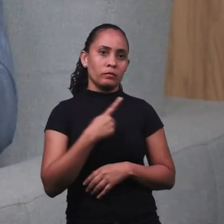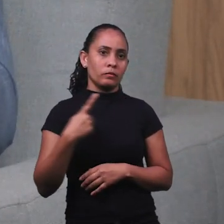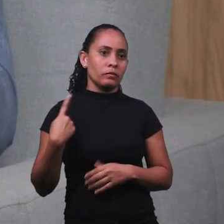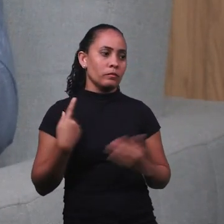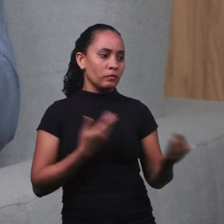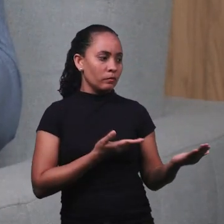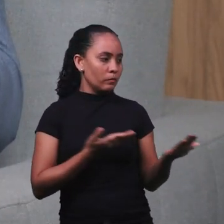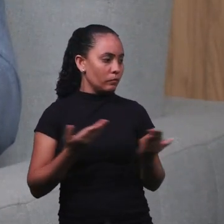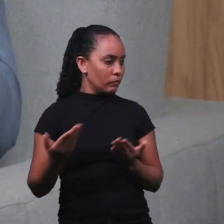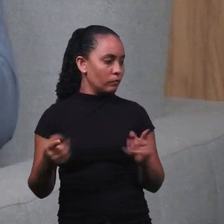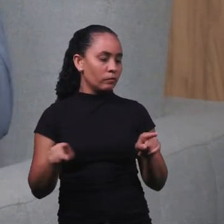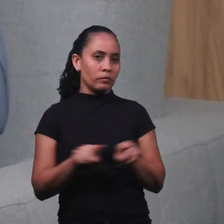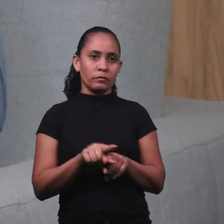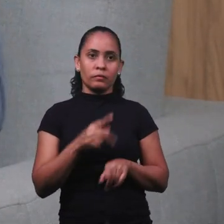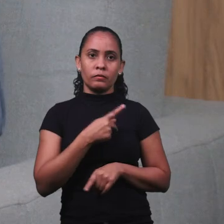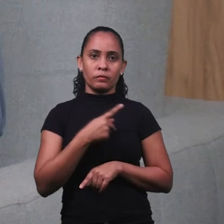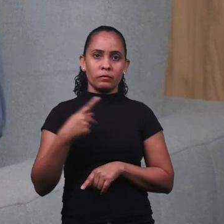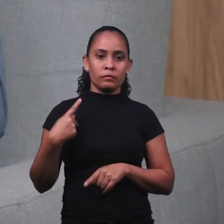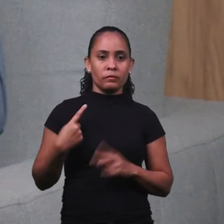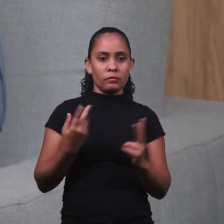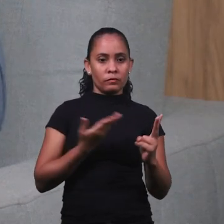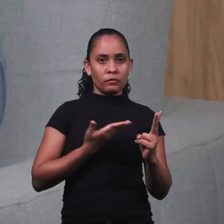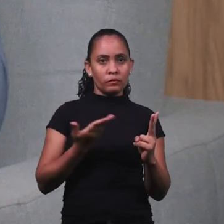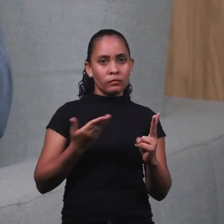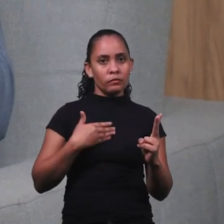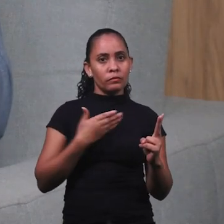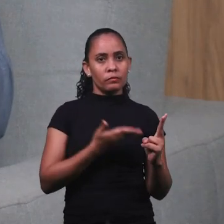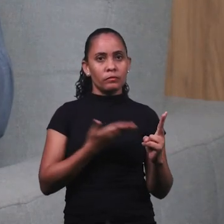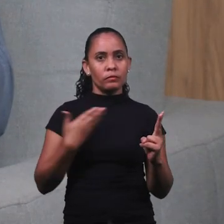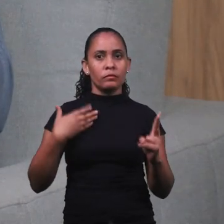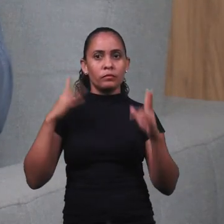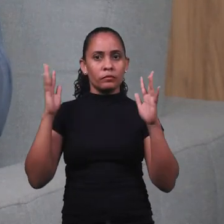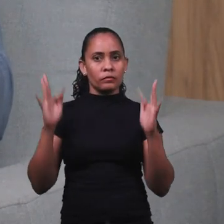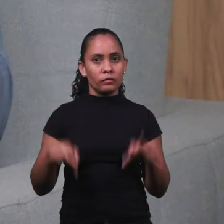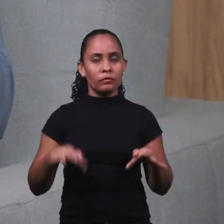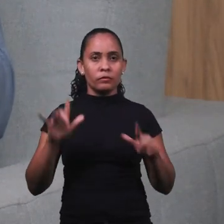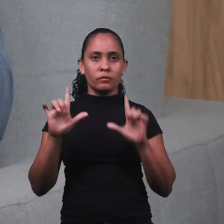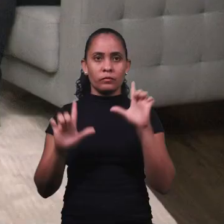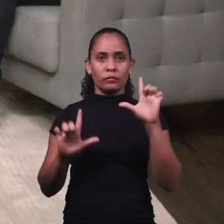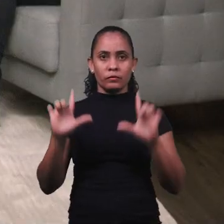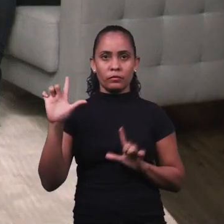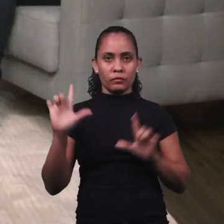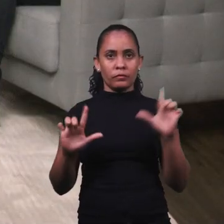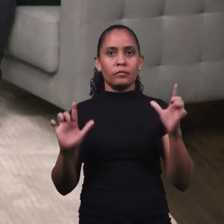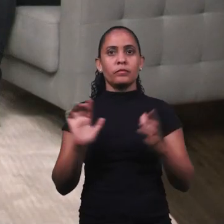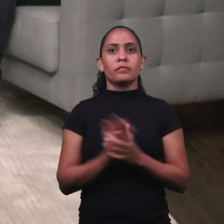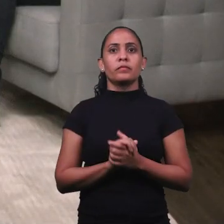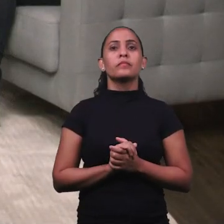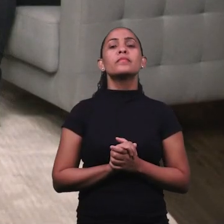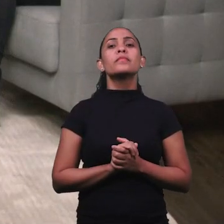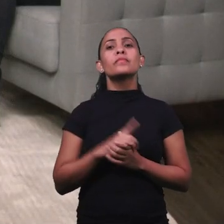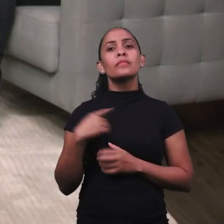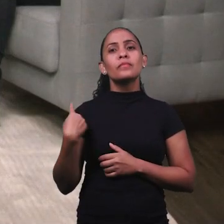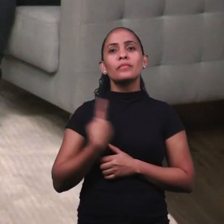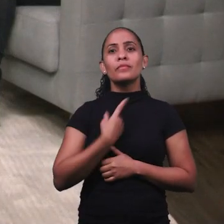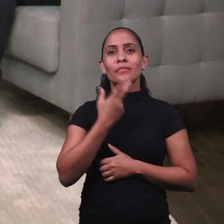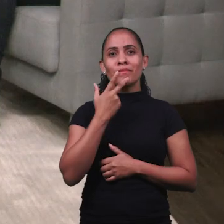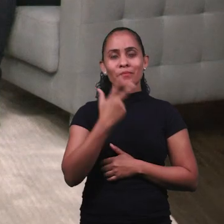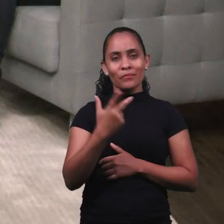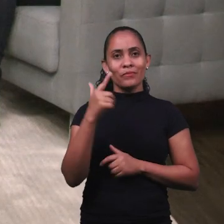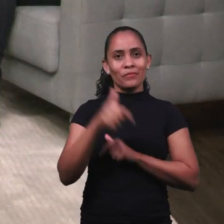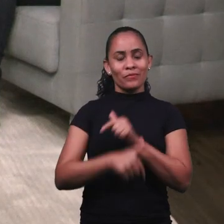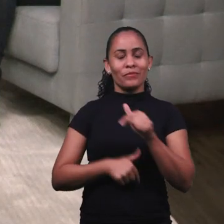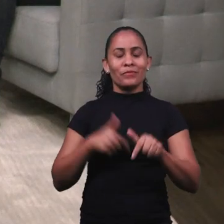pastores convidados, pastor Biso e pastor Cosme, e chegamos ao final da edição deste programa que nós falamos